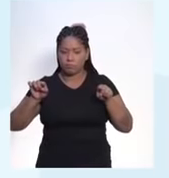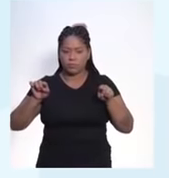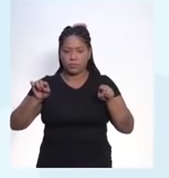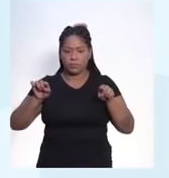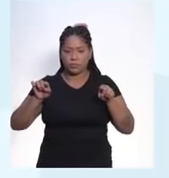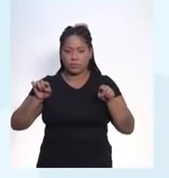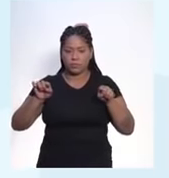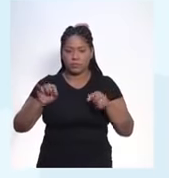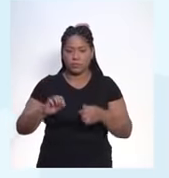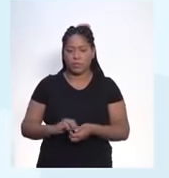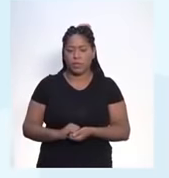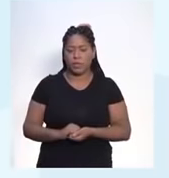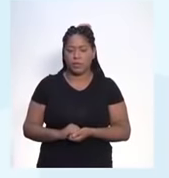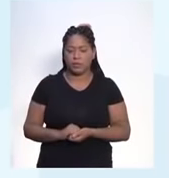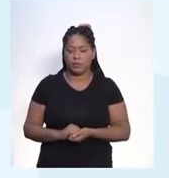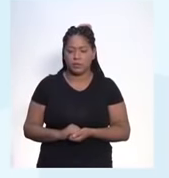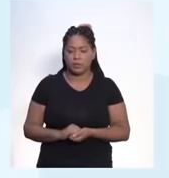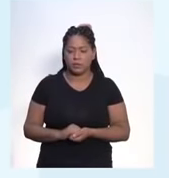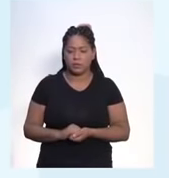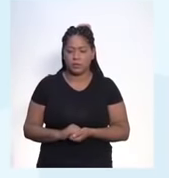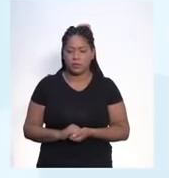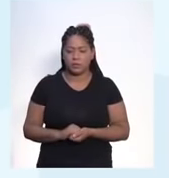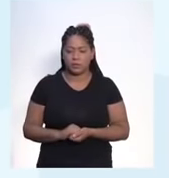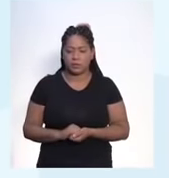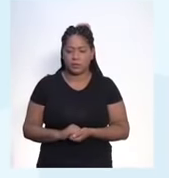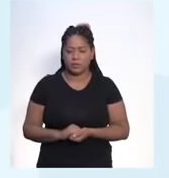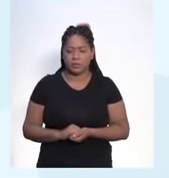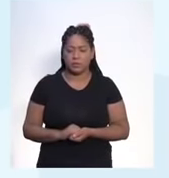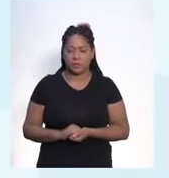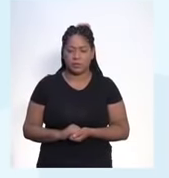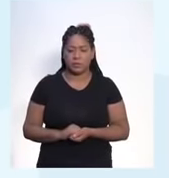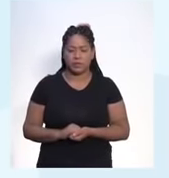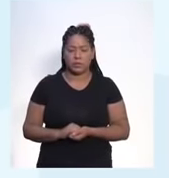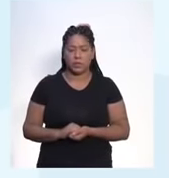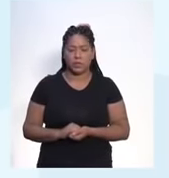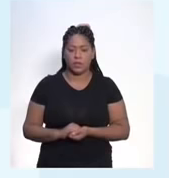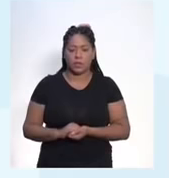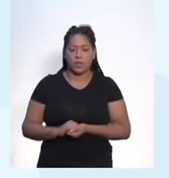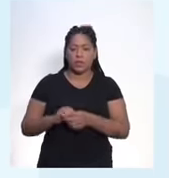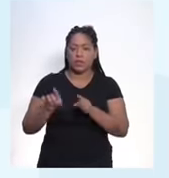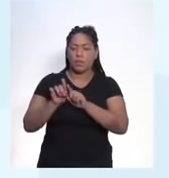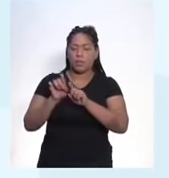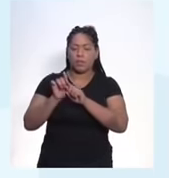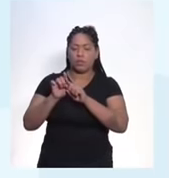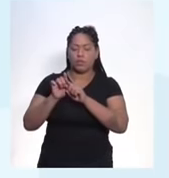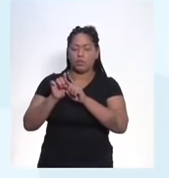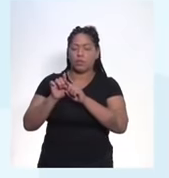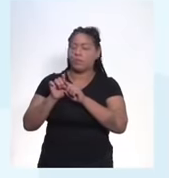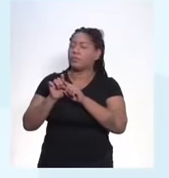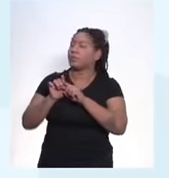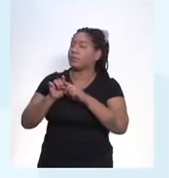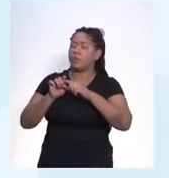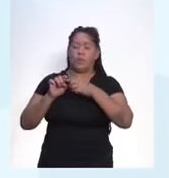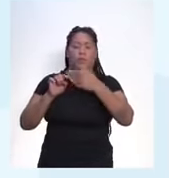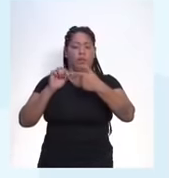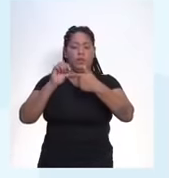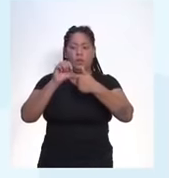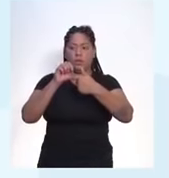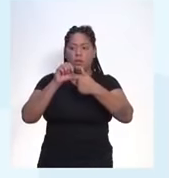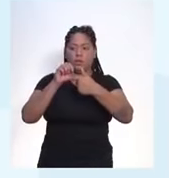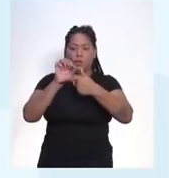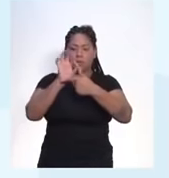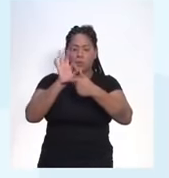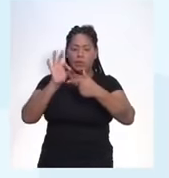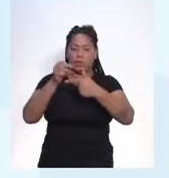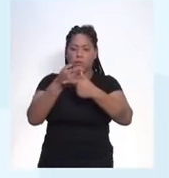novo polígono agora te dou o plano e daí o plano cartesiano e eu te dou no caso aí o polígono que é um triângulo